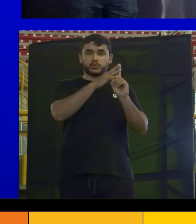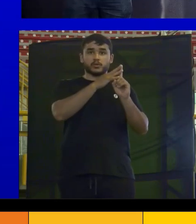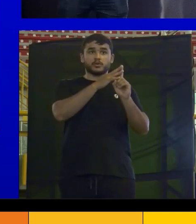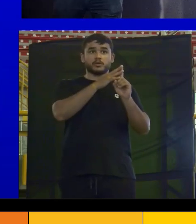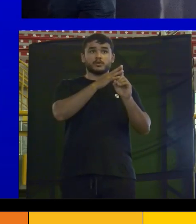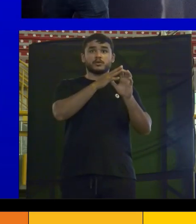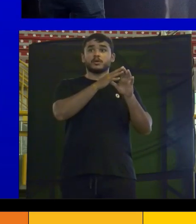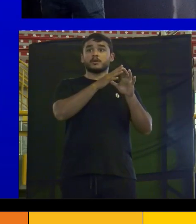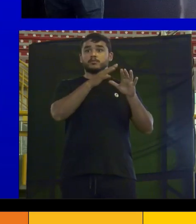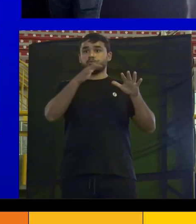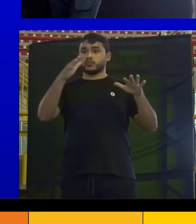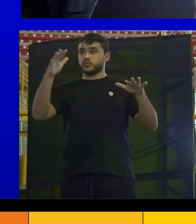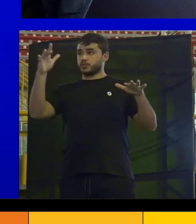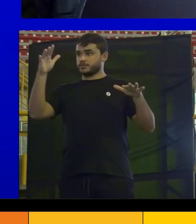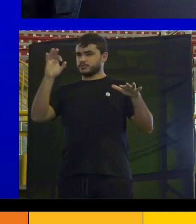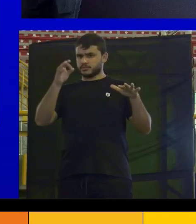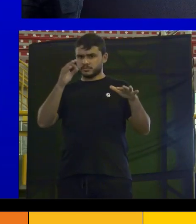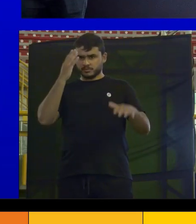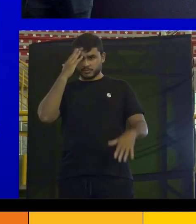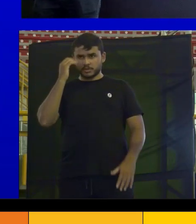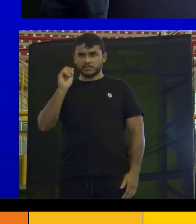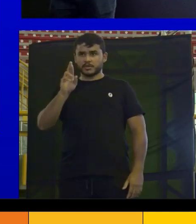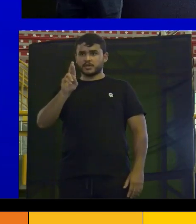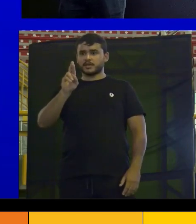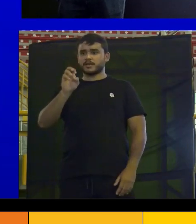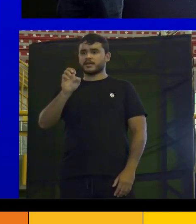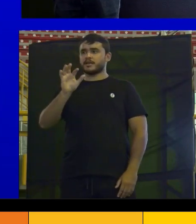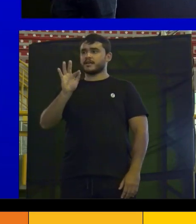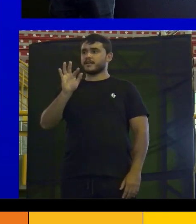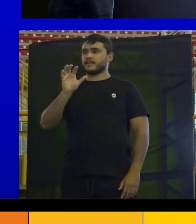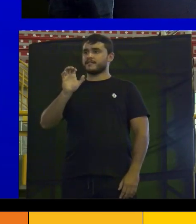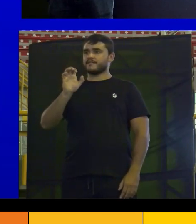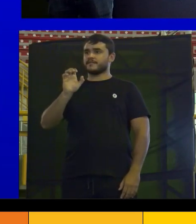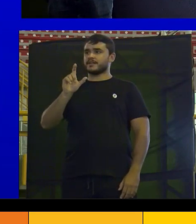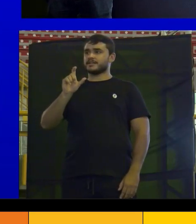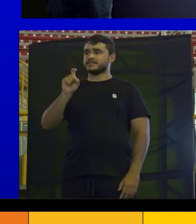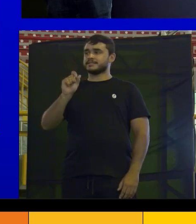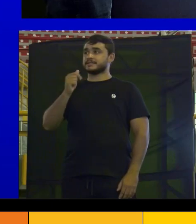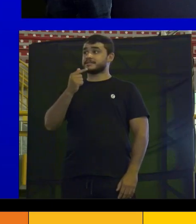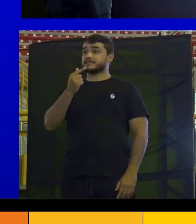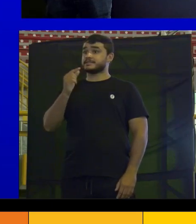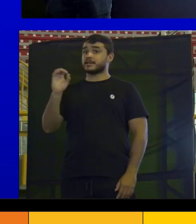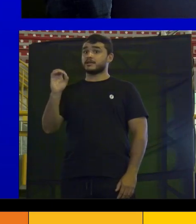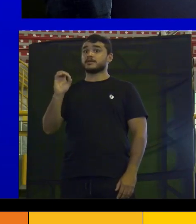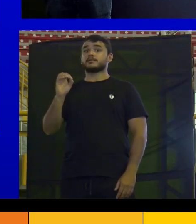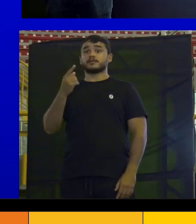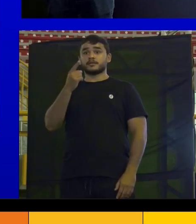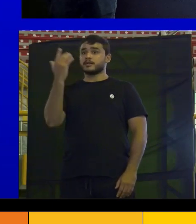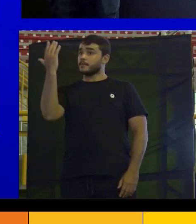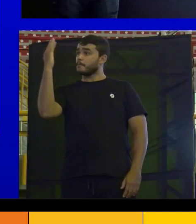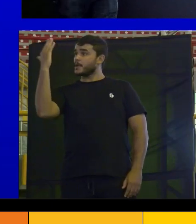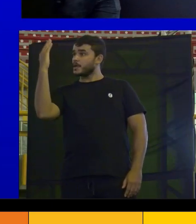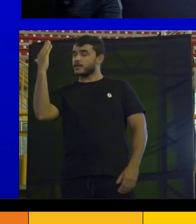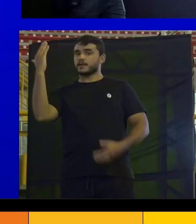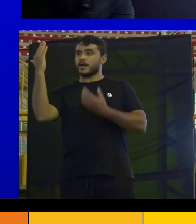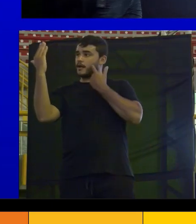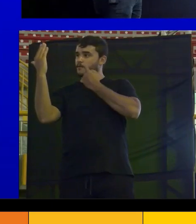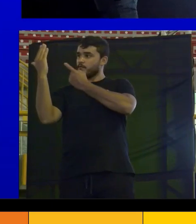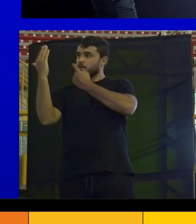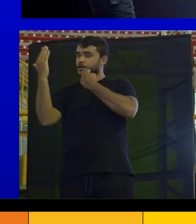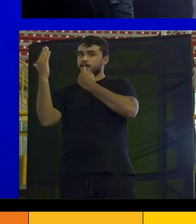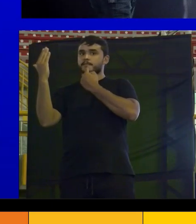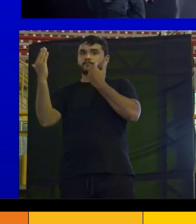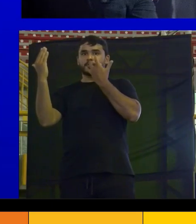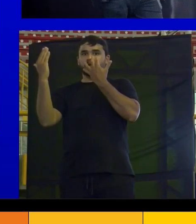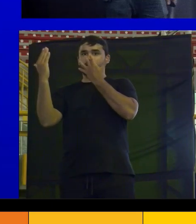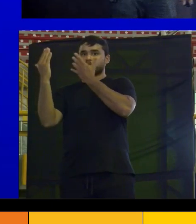e retorna para o mesmo meio. Vocês lembram dela? Aí vocês lembram logo de quê? De espelhos, correto? Nós